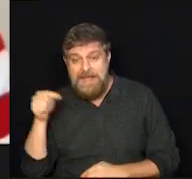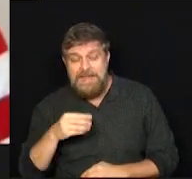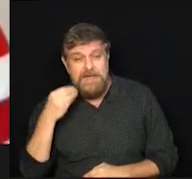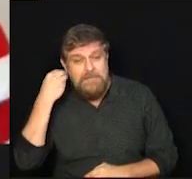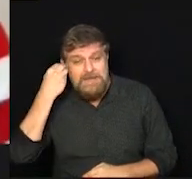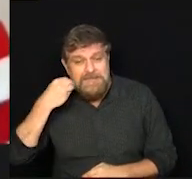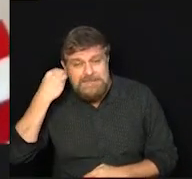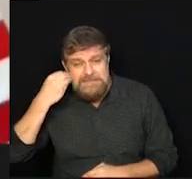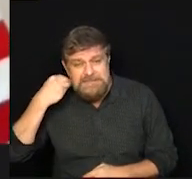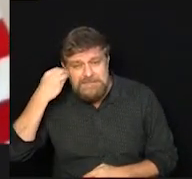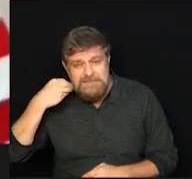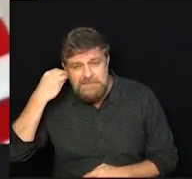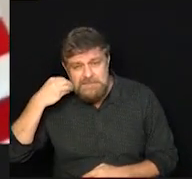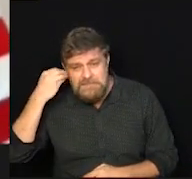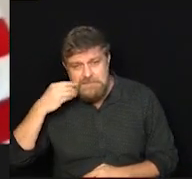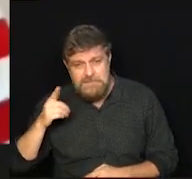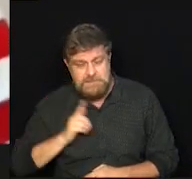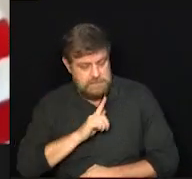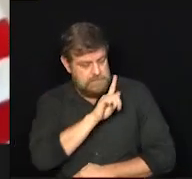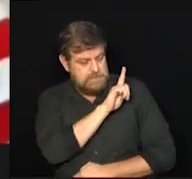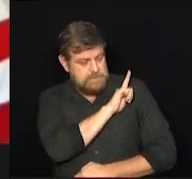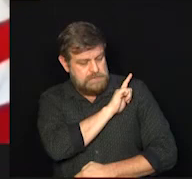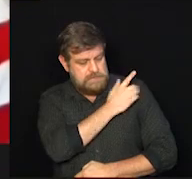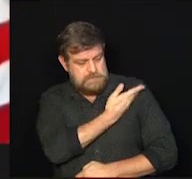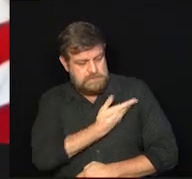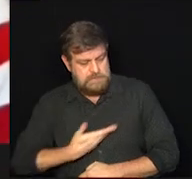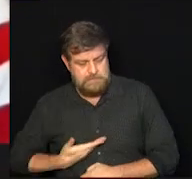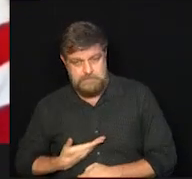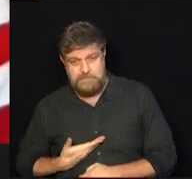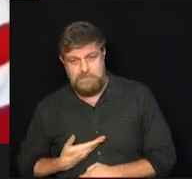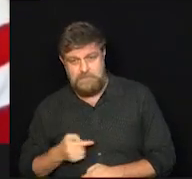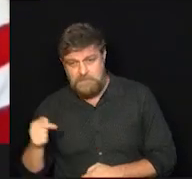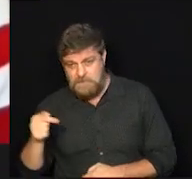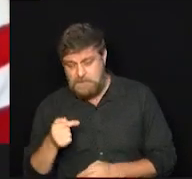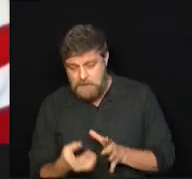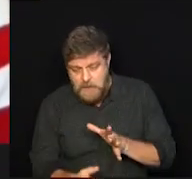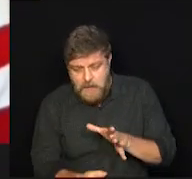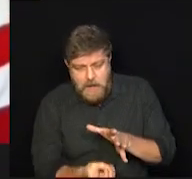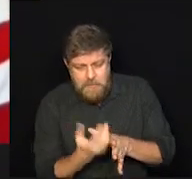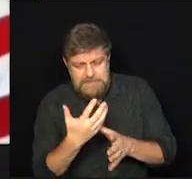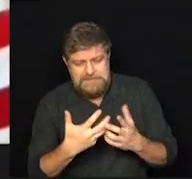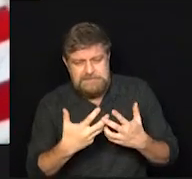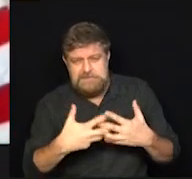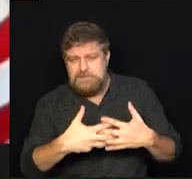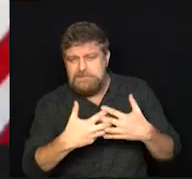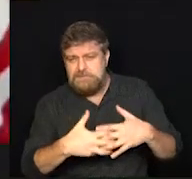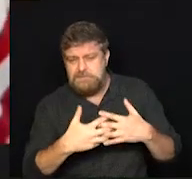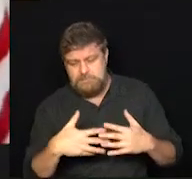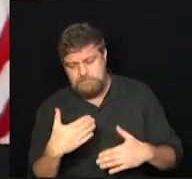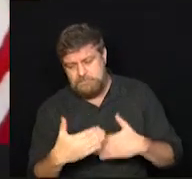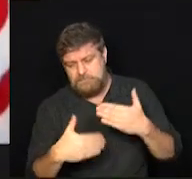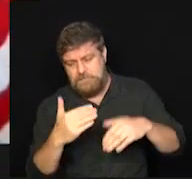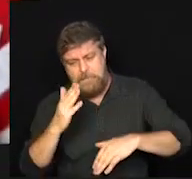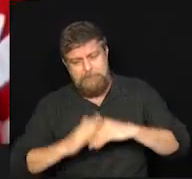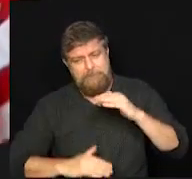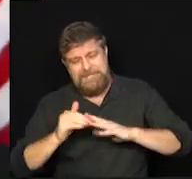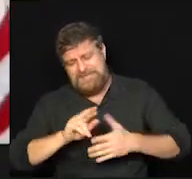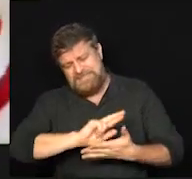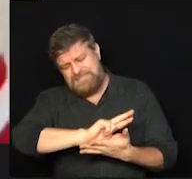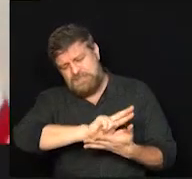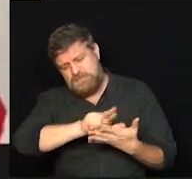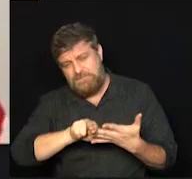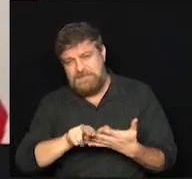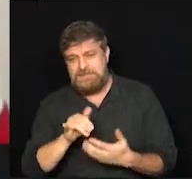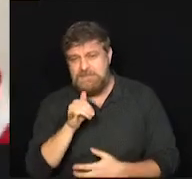de Gestão Pública a onde se desenvolvem diversos tipos de ações né então